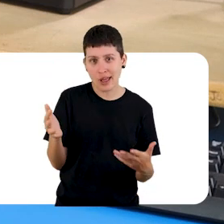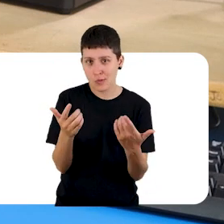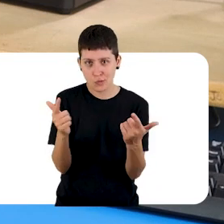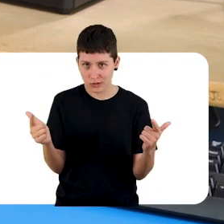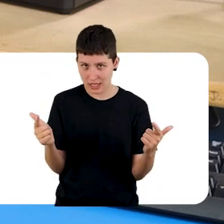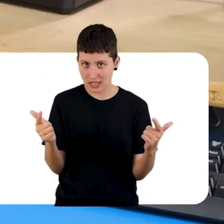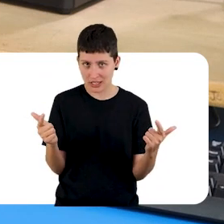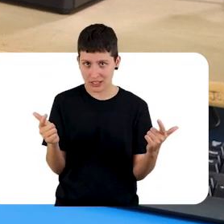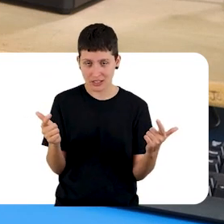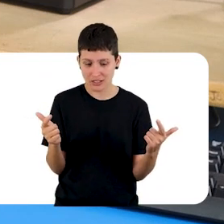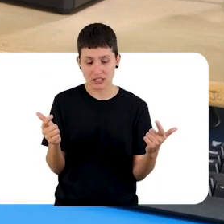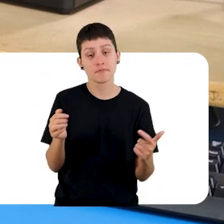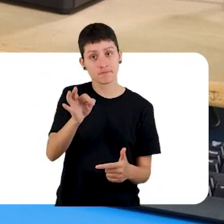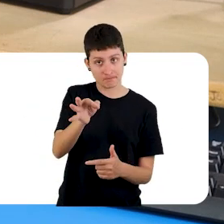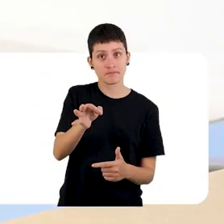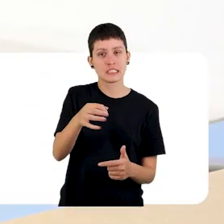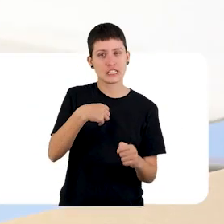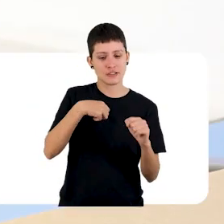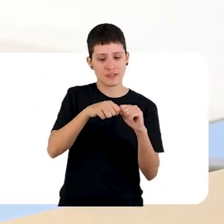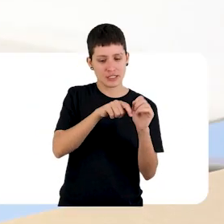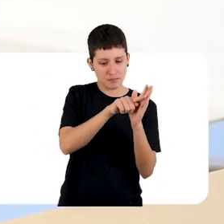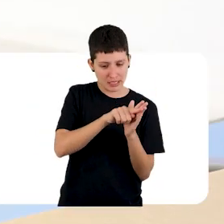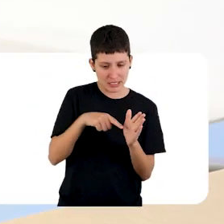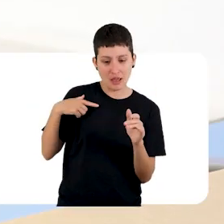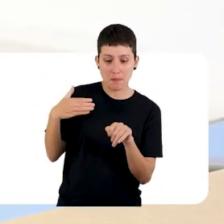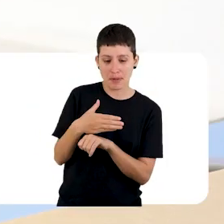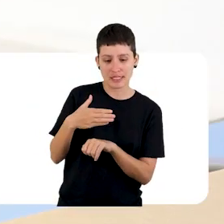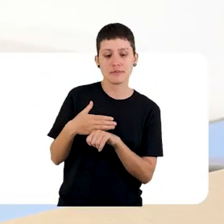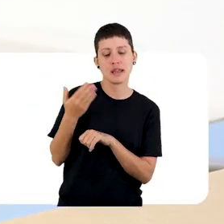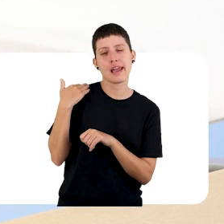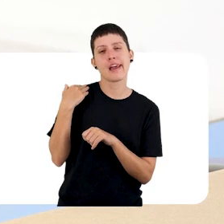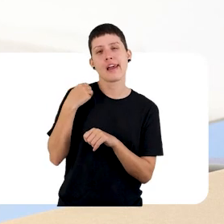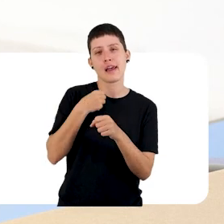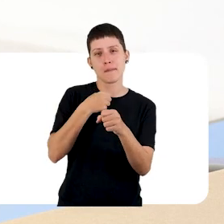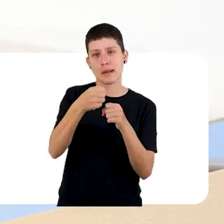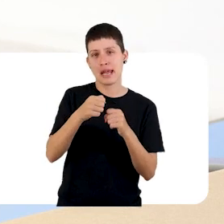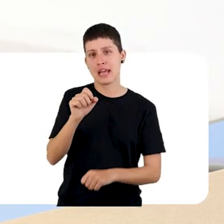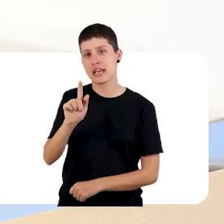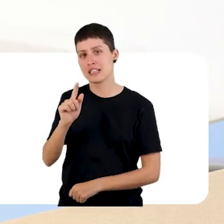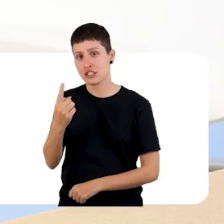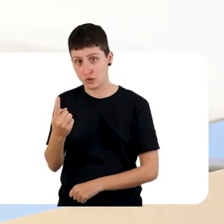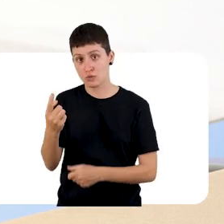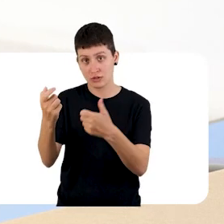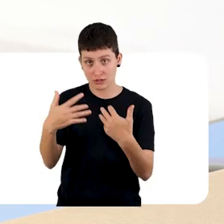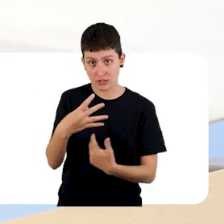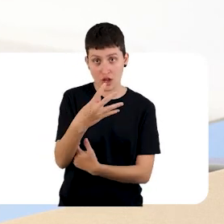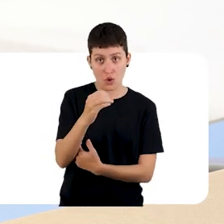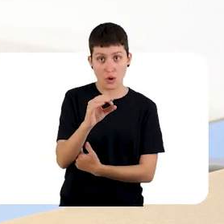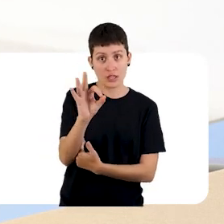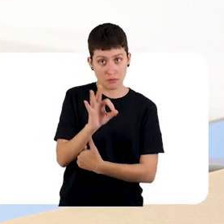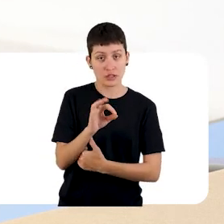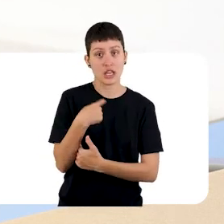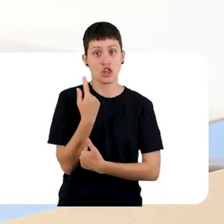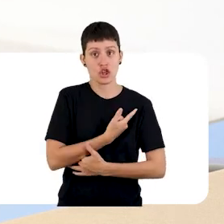hoje não tem acesso a essa mobilidade de internet. Tem uma pesquisa que eu até participei numa reportagem pelo G1, que falava que